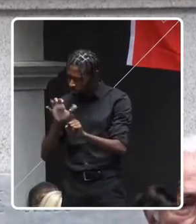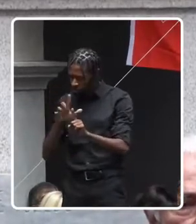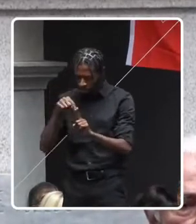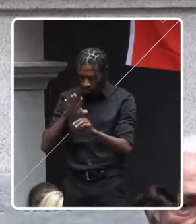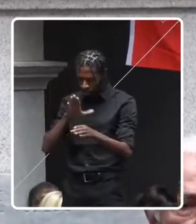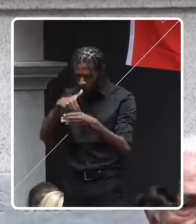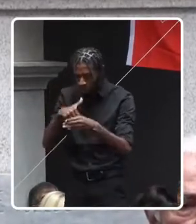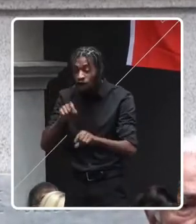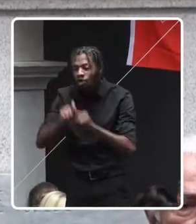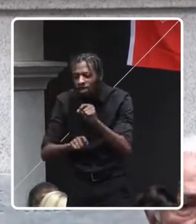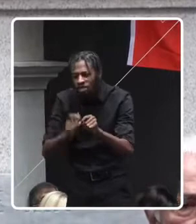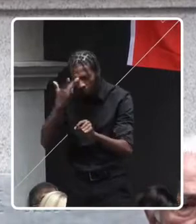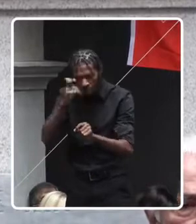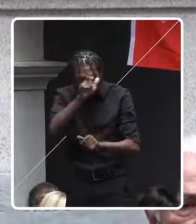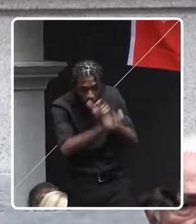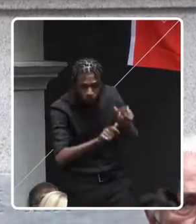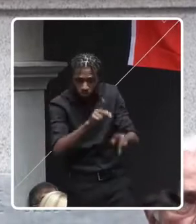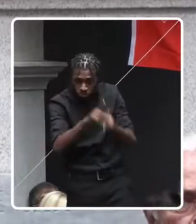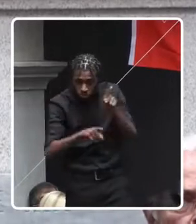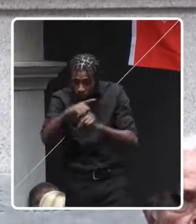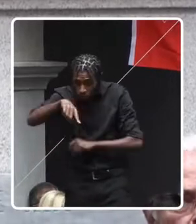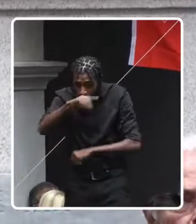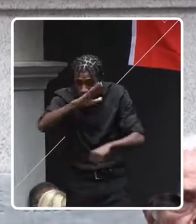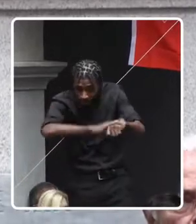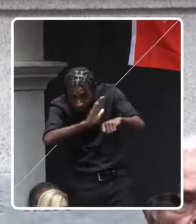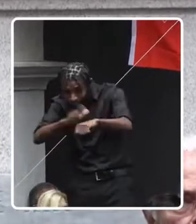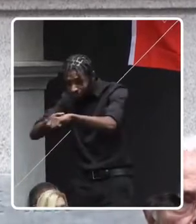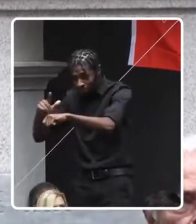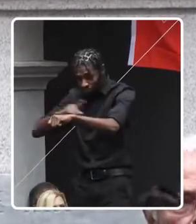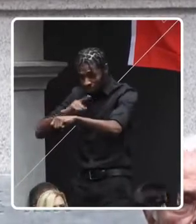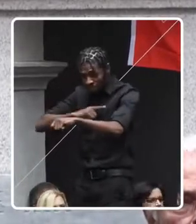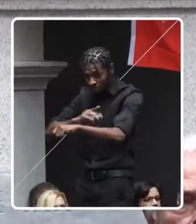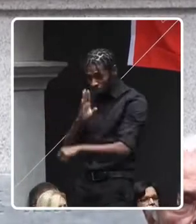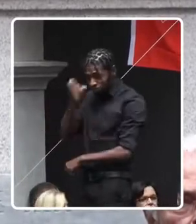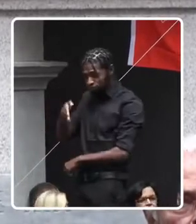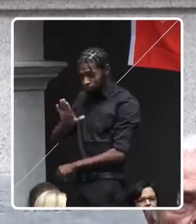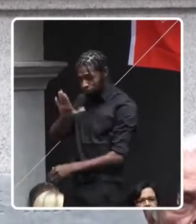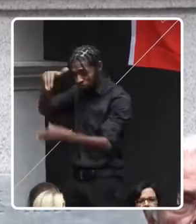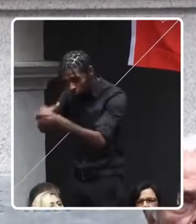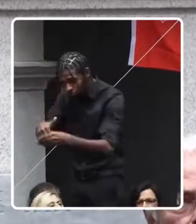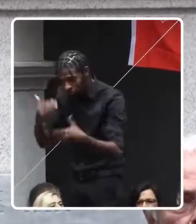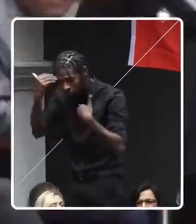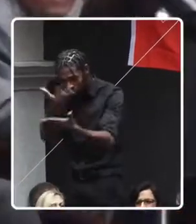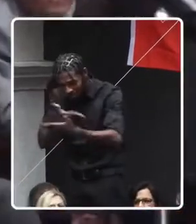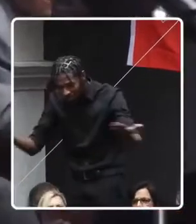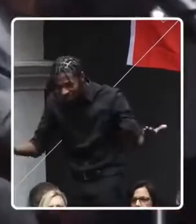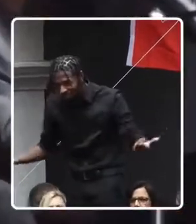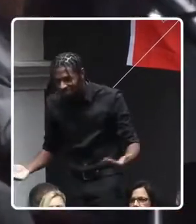eleitor, é a força do brasileiro e de ninguém mais. Muito obrigado.